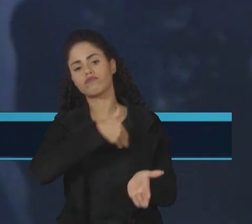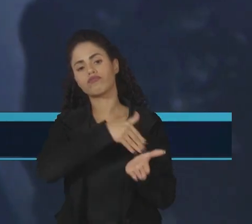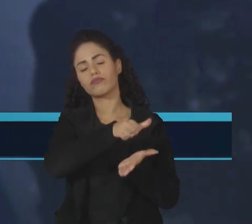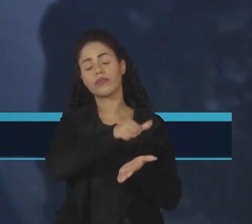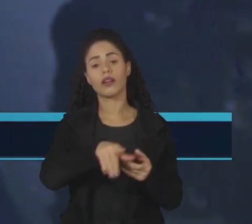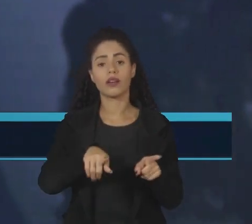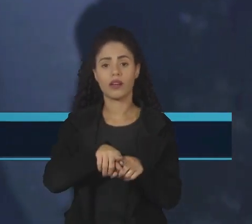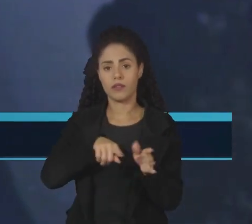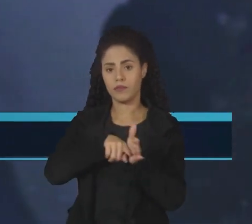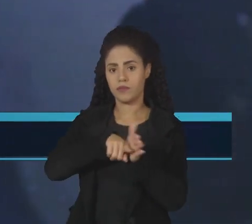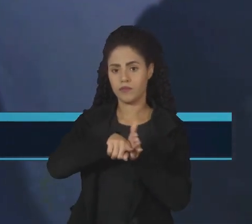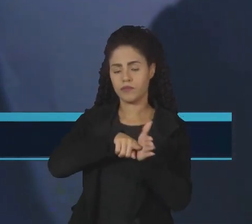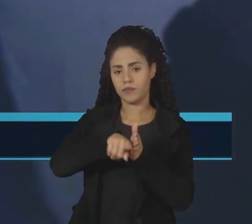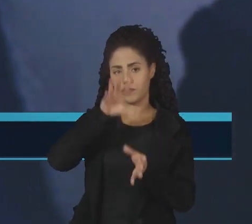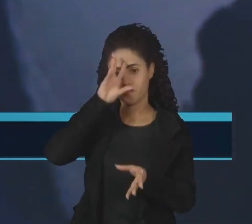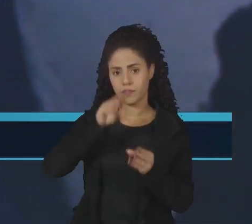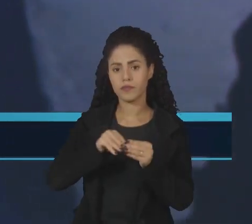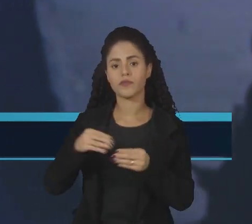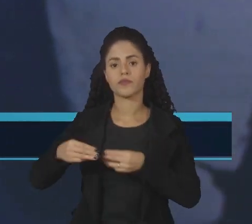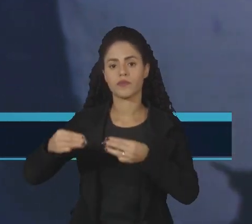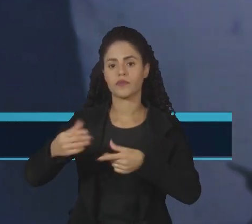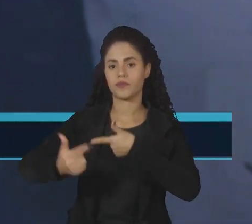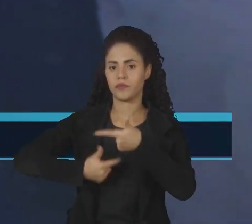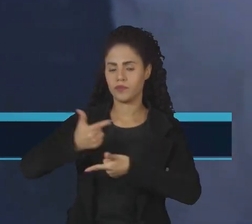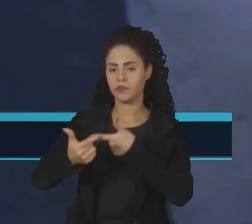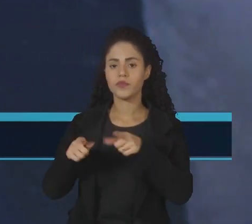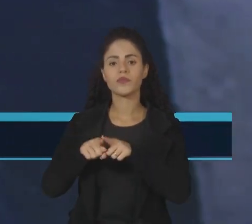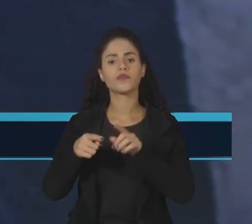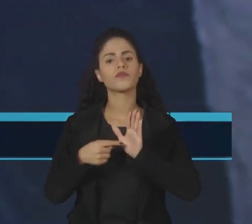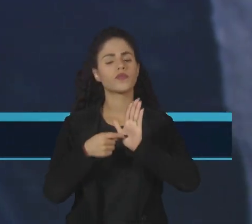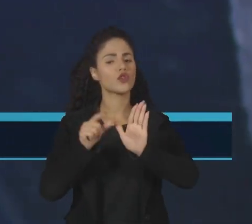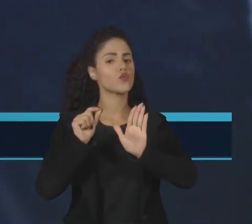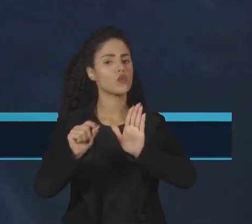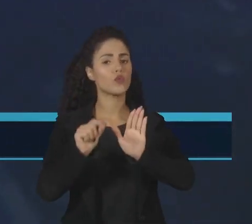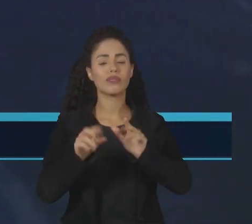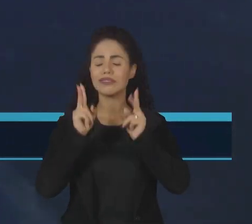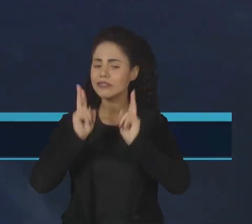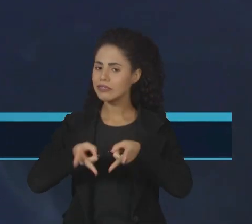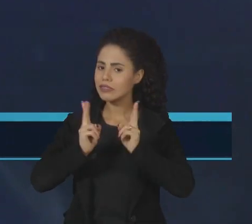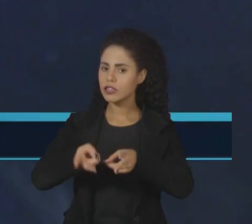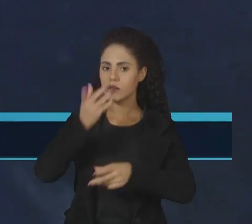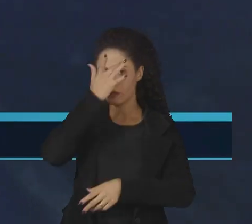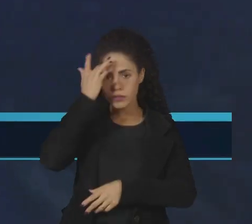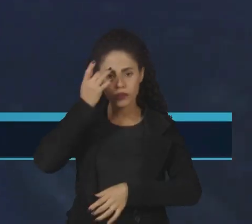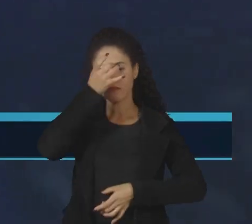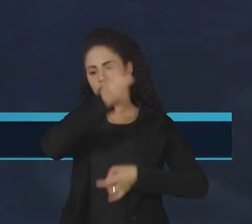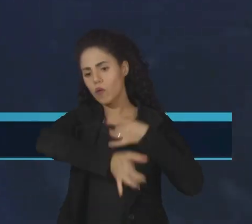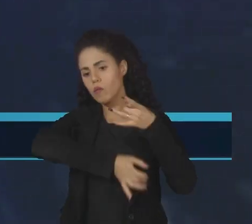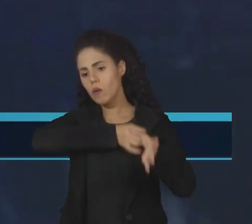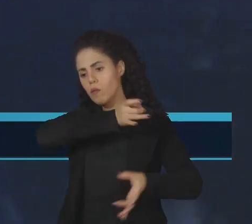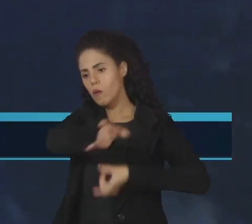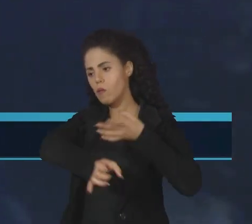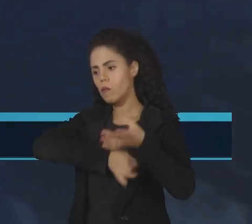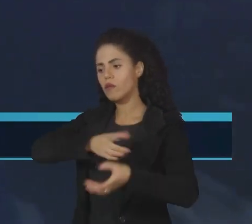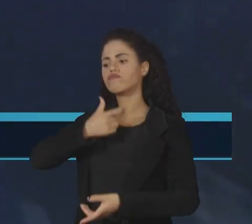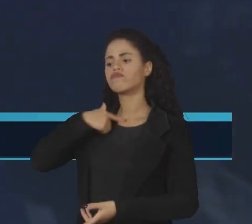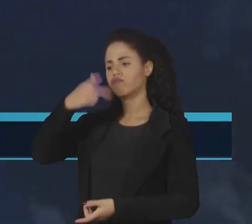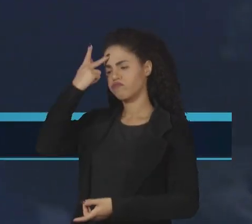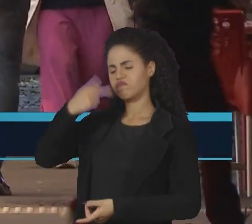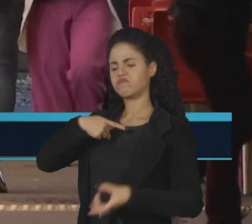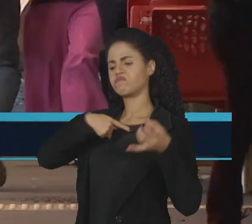conclusão é de uma pesquisa inédita do Ministério do Trabalho, que também mostra que cada vez mais pessoas deixam o emprego por vontade